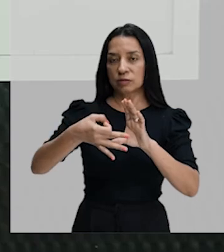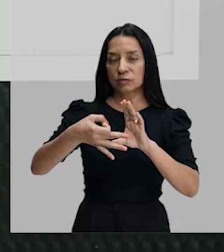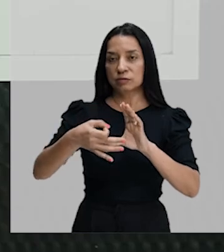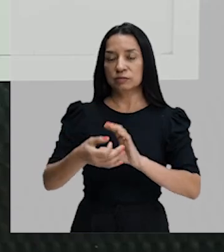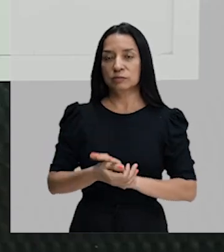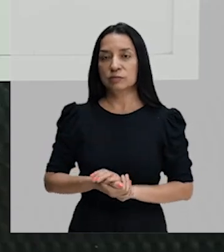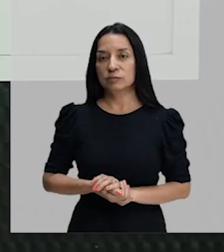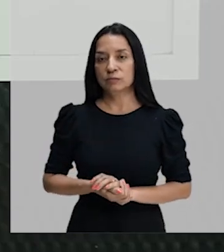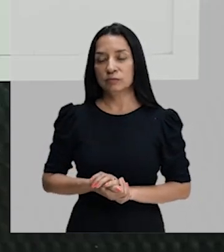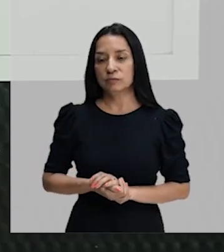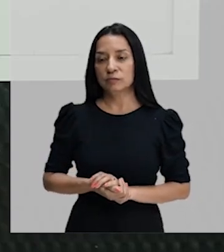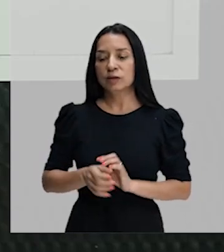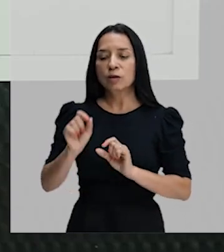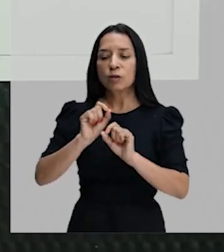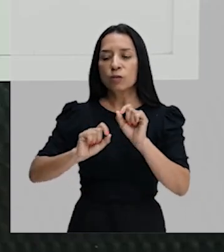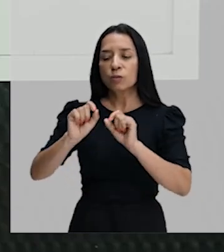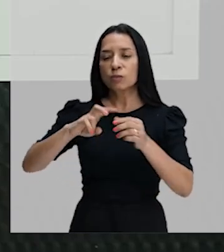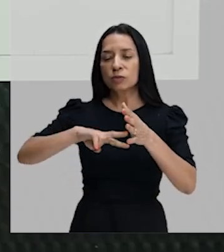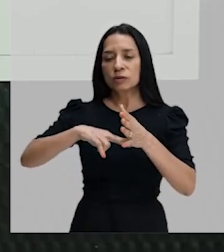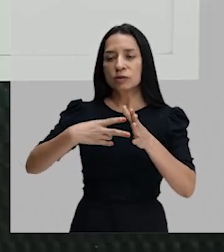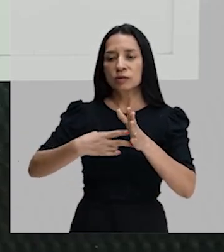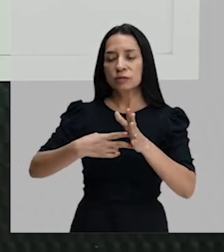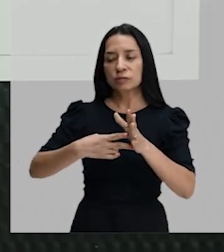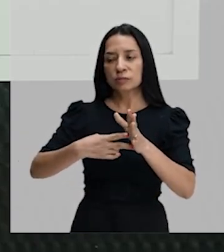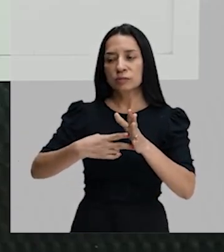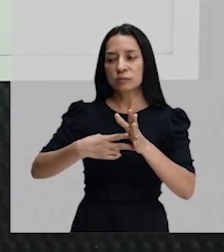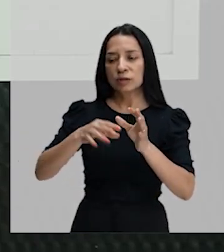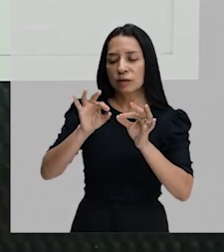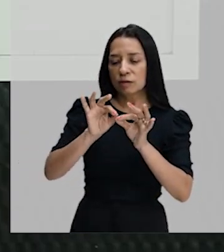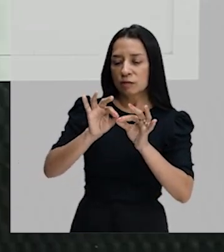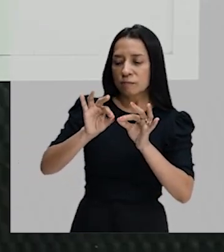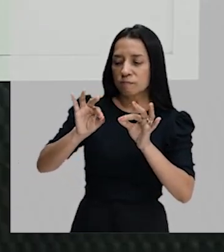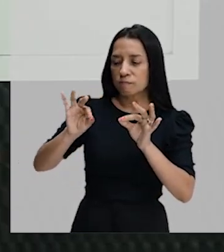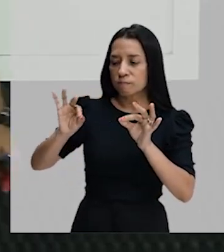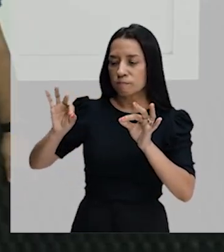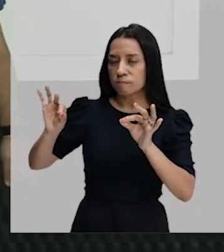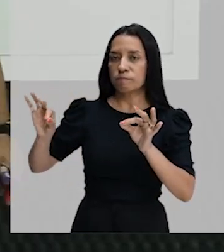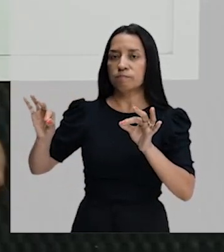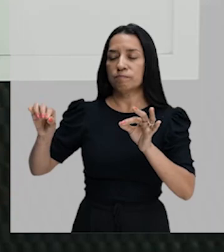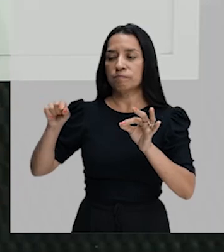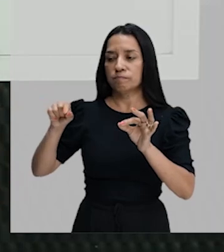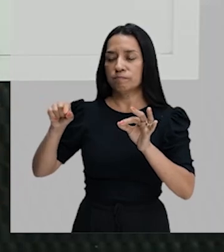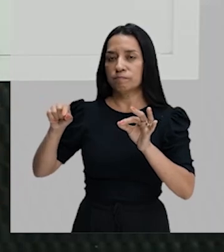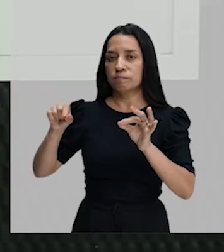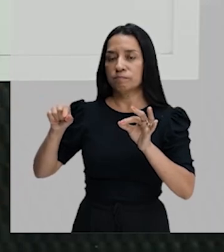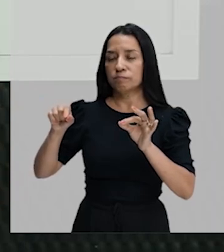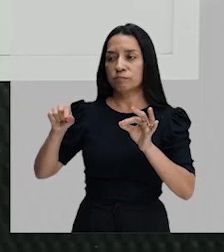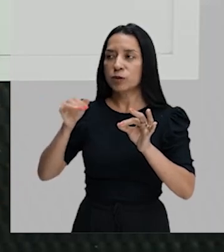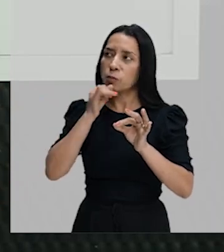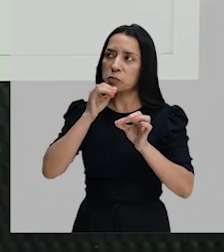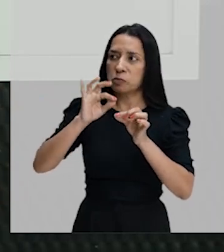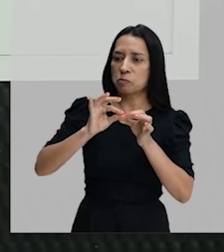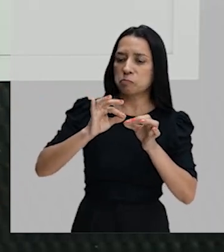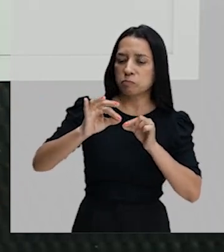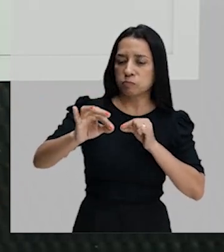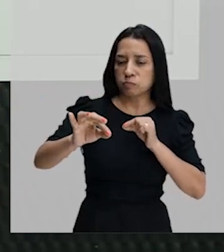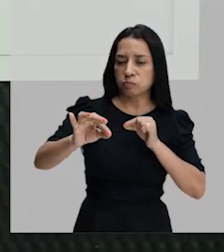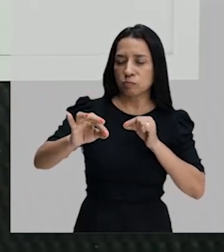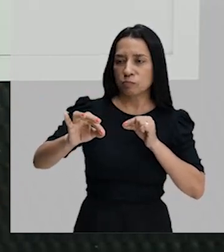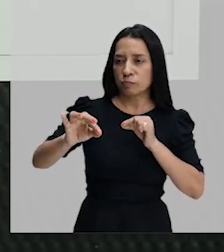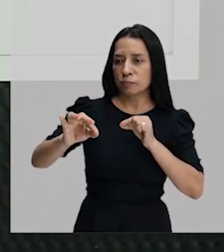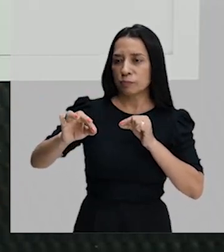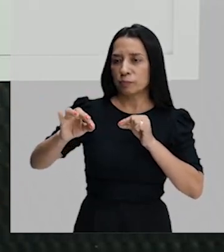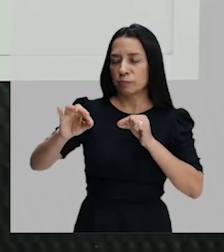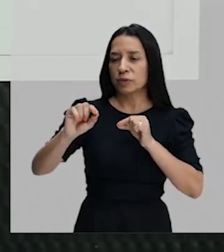ok? Nada mais é do que a reta de orientação deste vetor. Na natureza, nós encontramos três retas de